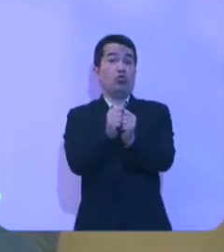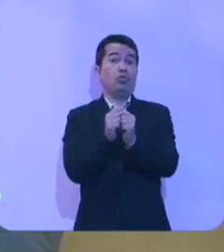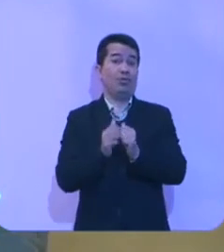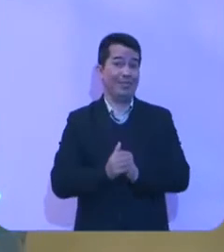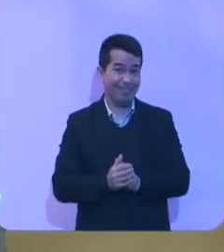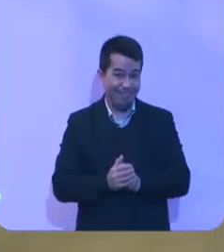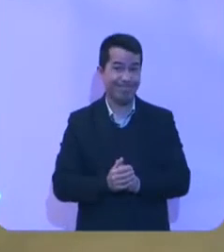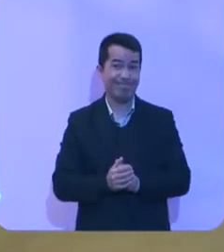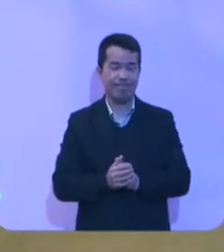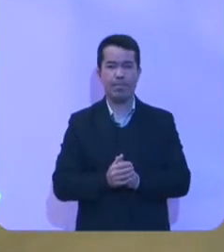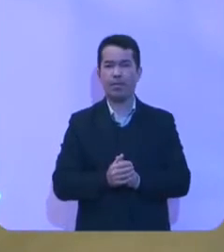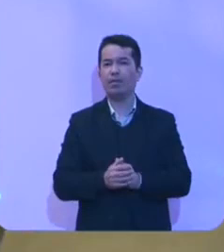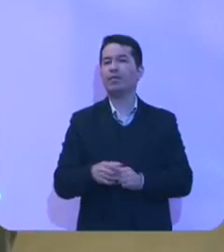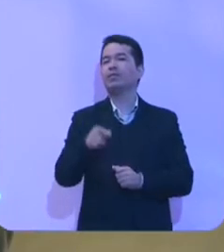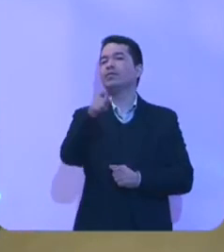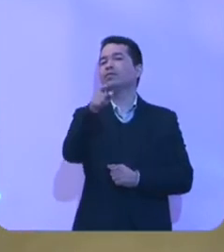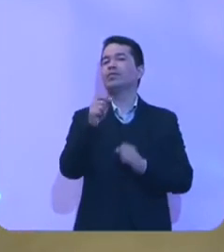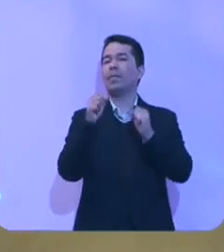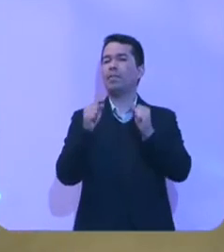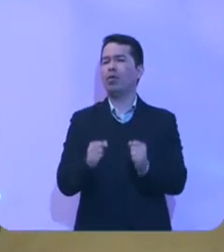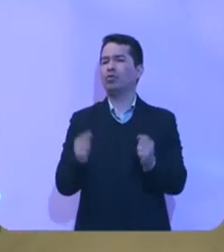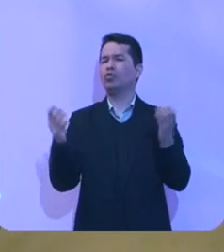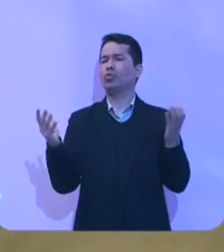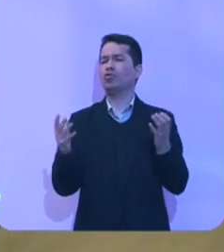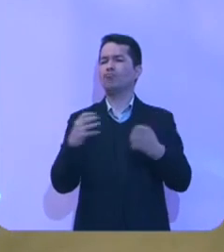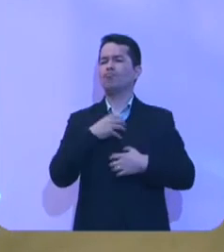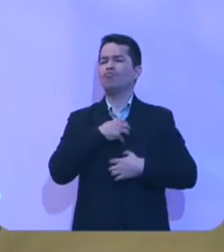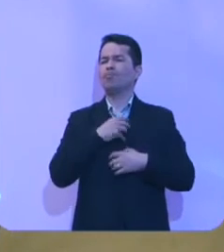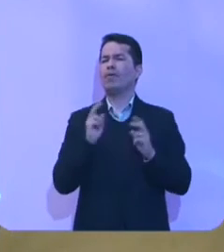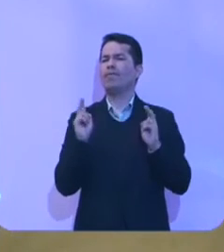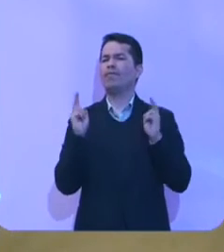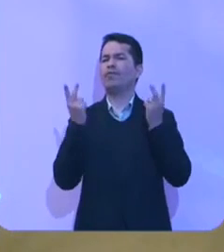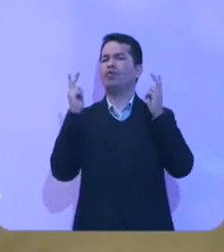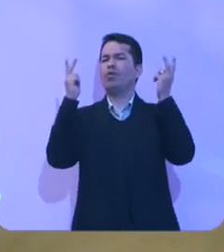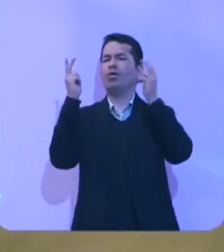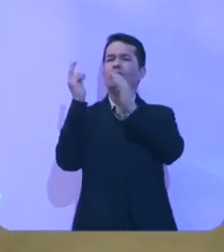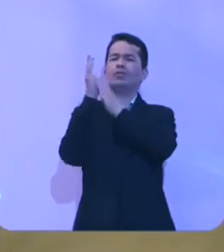lembra, levanta daqui hoje como vitorioso,